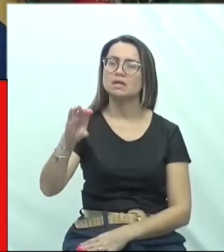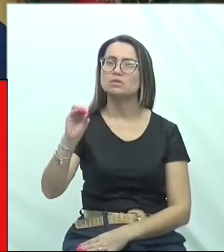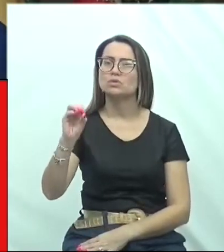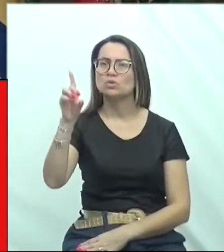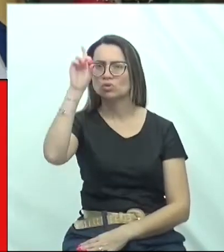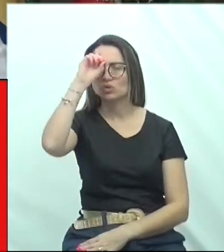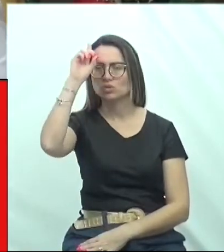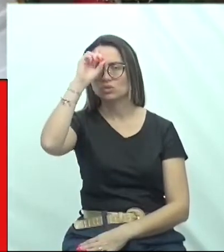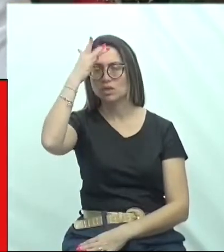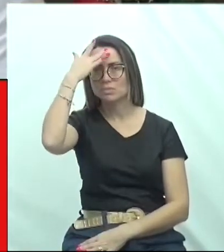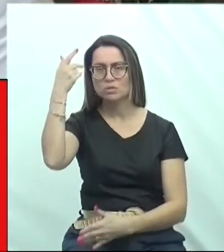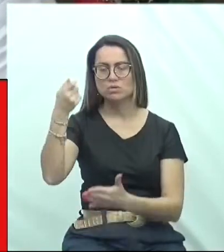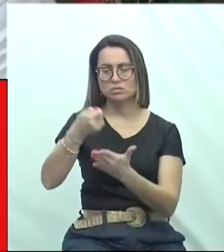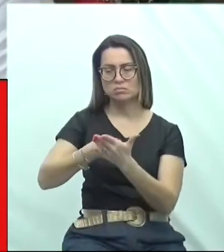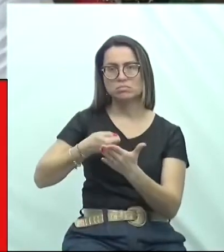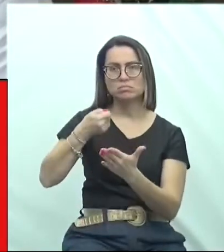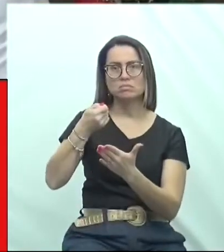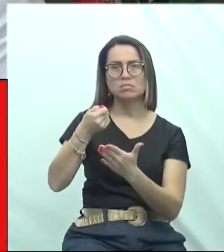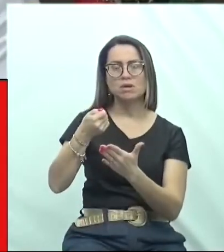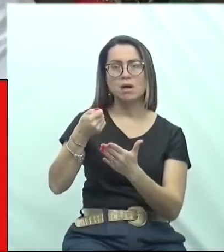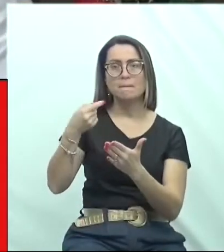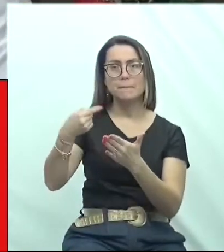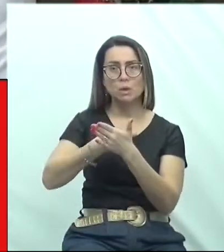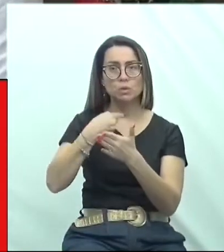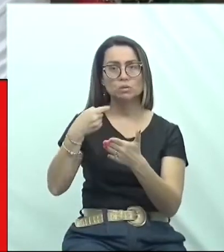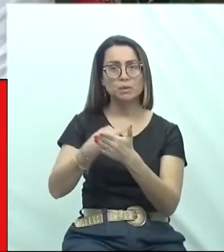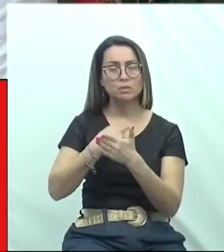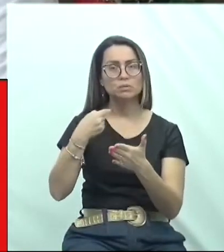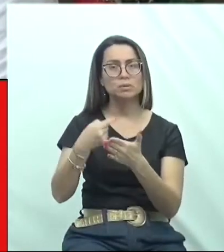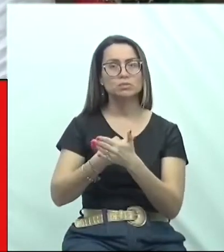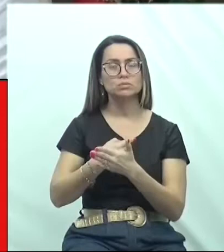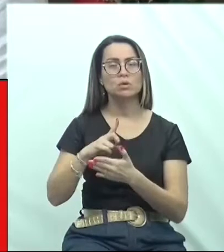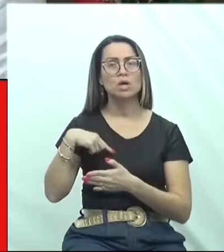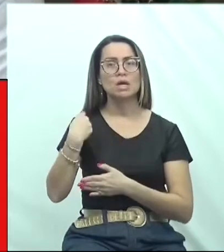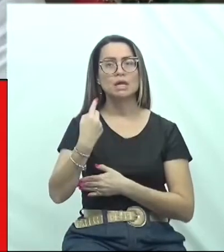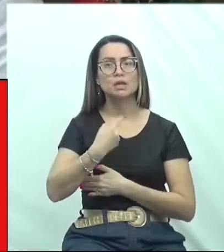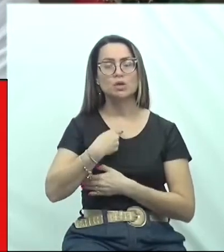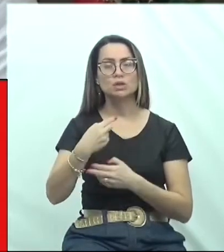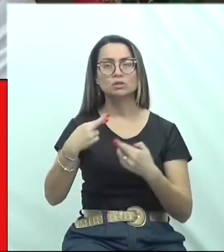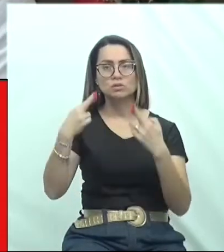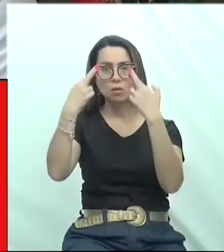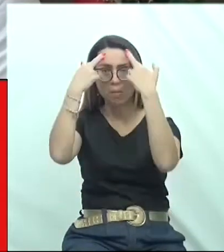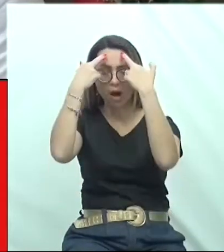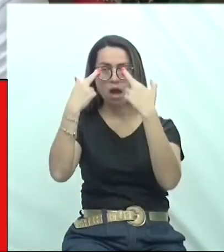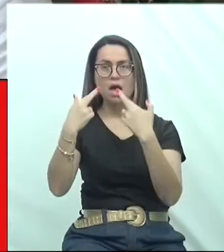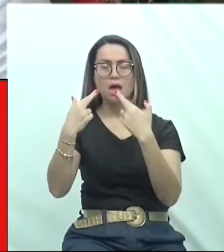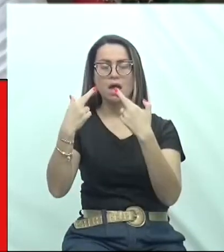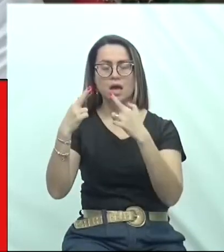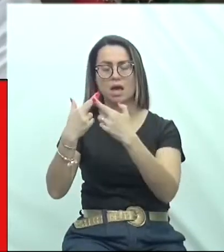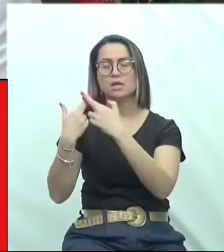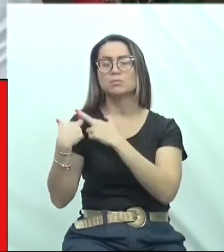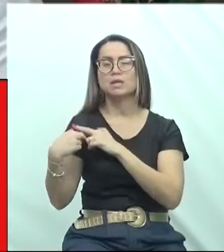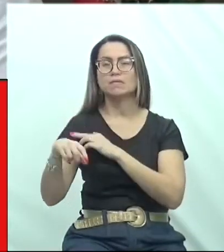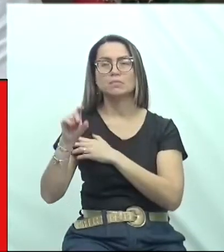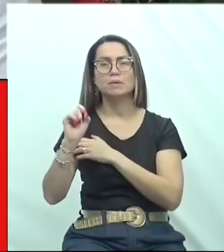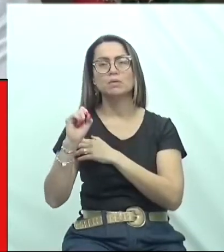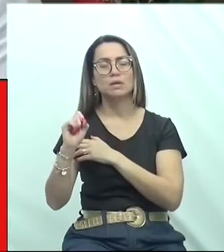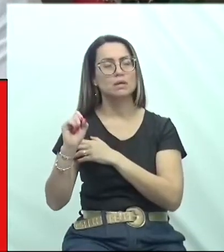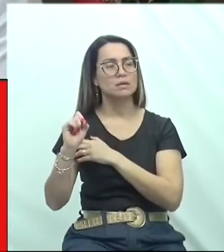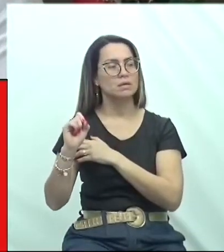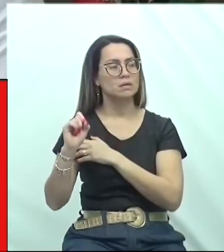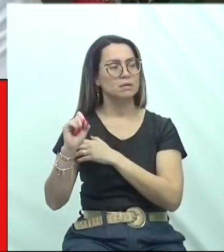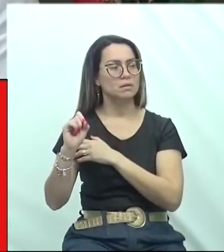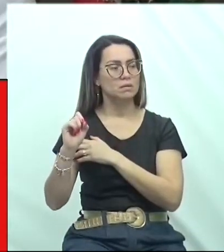dia, todos os dias lá fora. E nós temos que representar a população. Esse é o nosso papel, nosso trabalho,